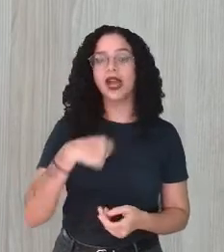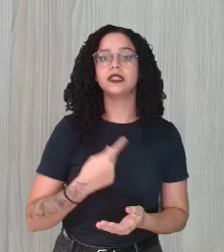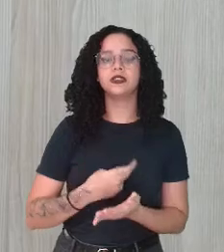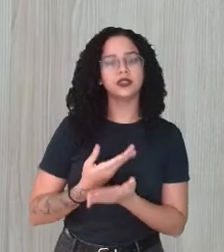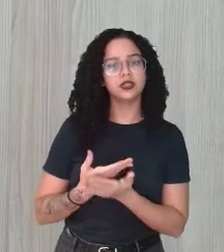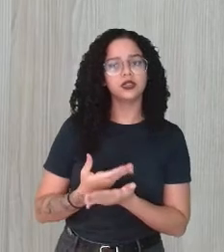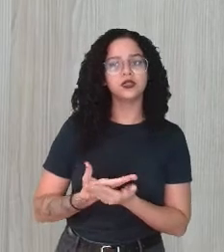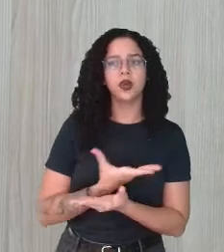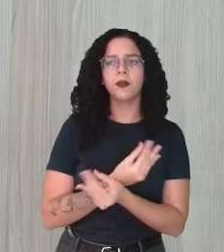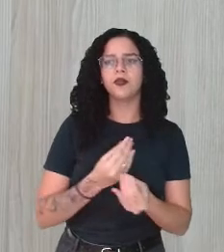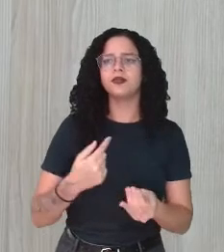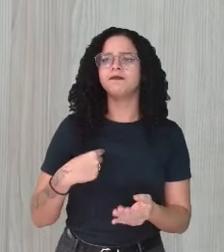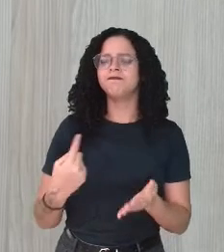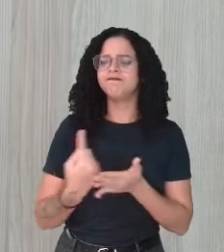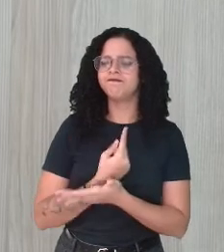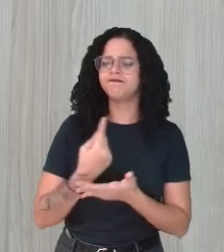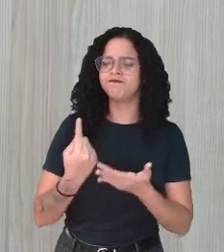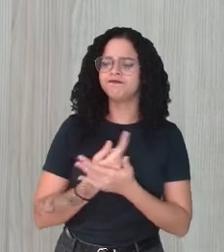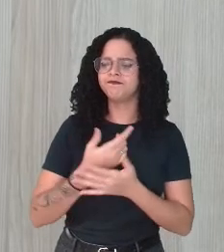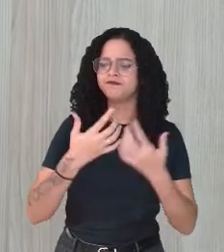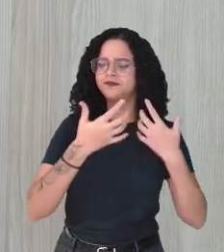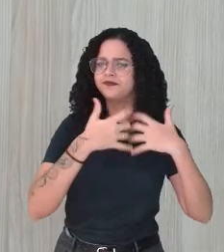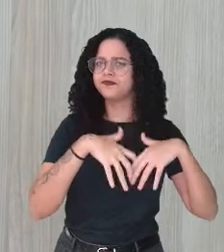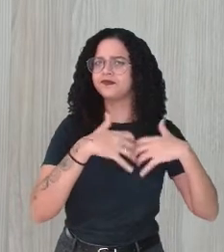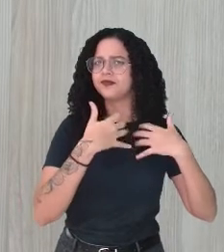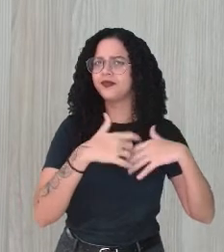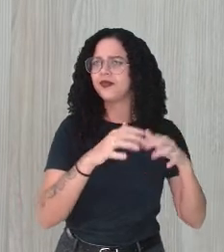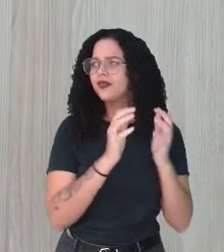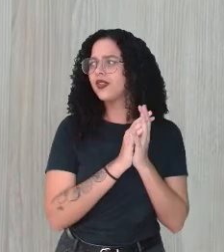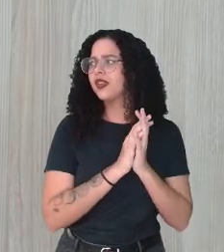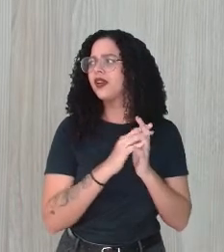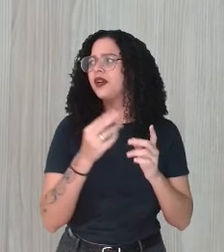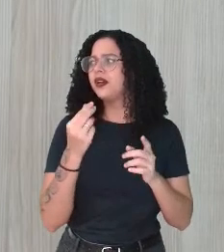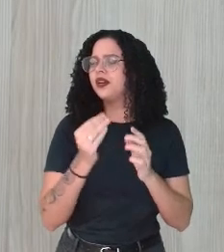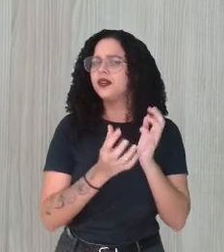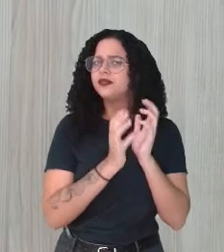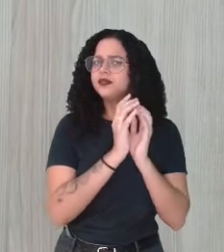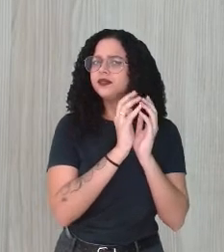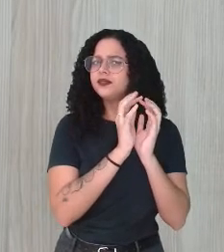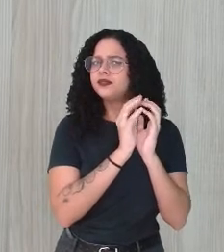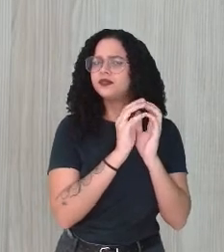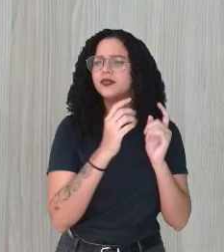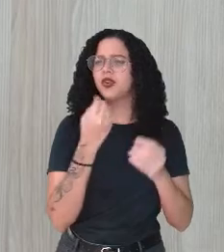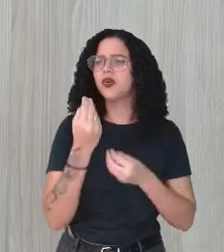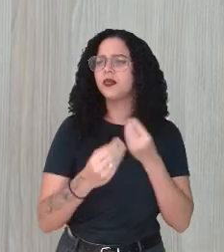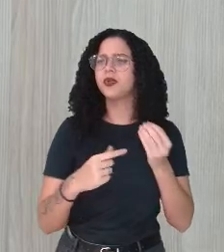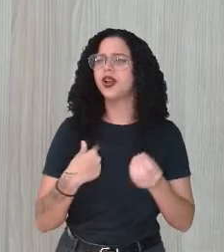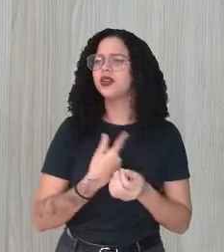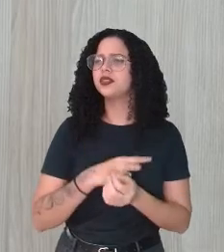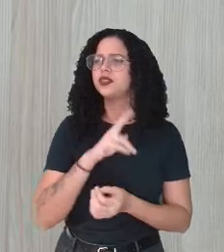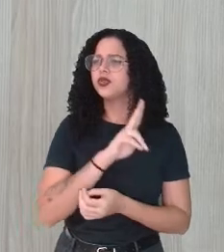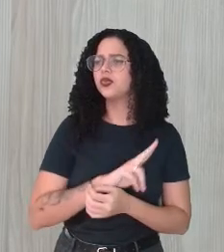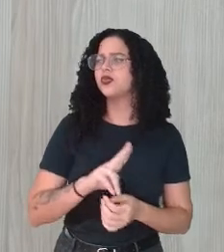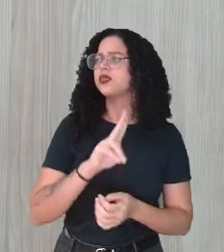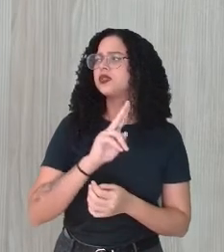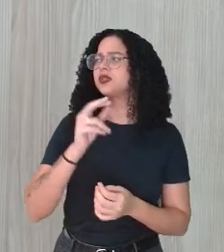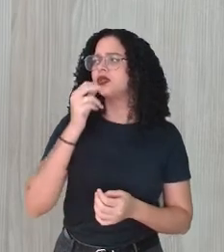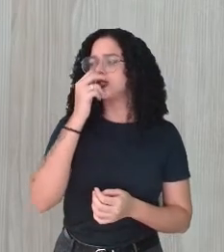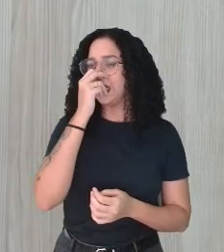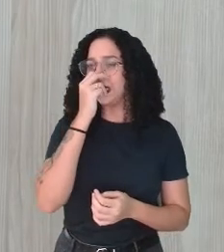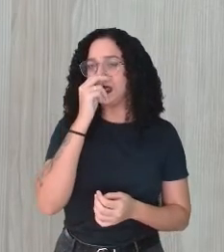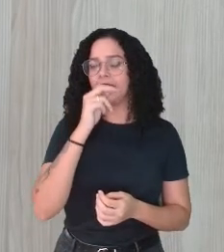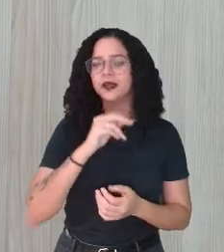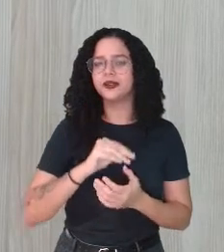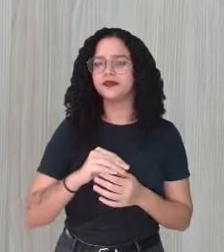muitas vezes eu me questiono, né, até uma reflexão que fica, porque como é que a gente está usando essa razão, né, se a gente